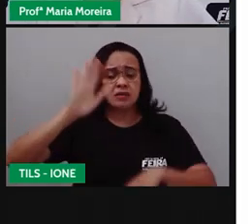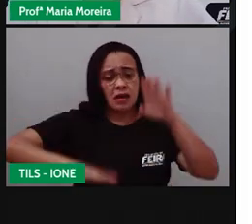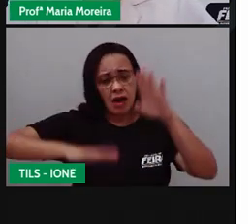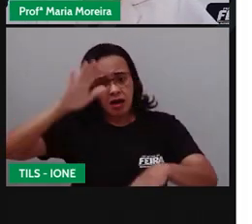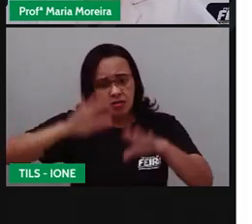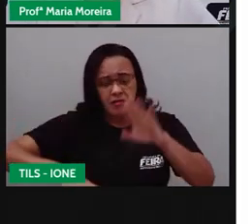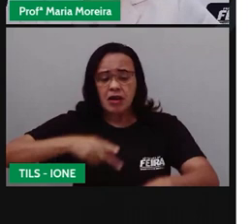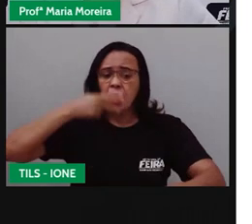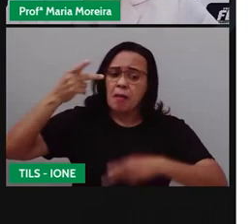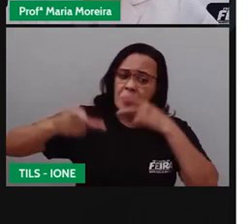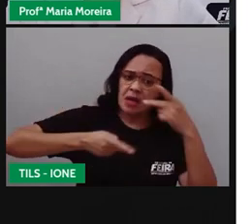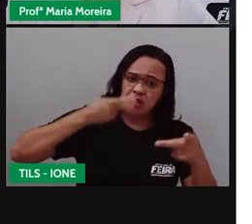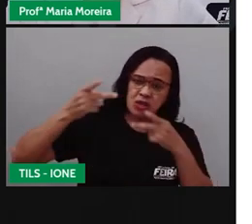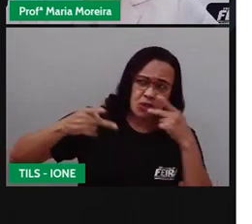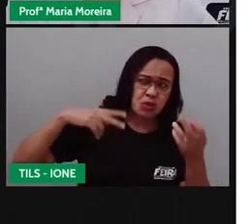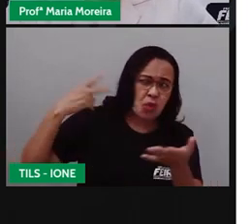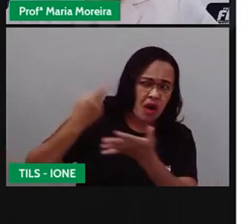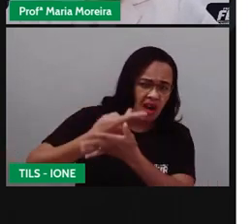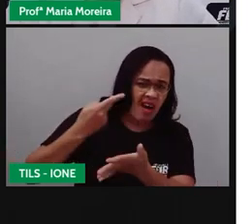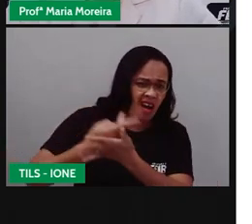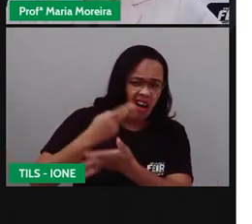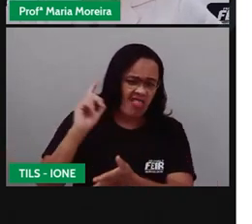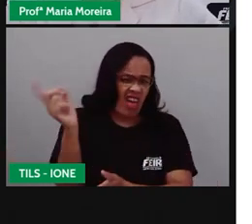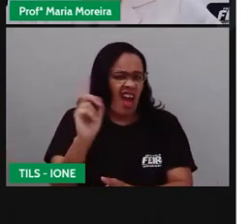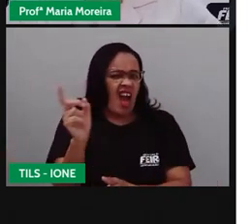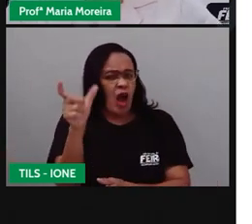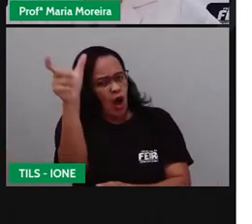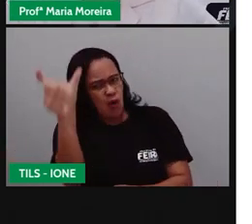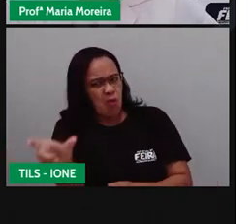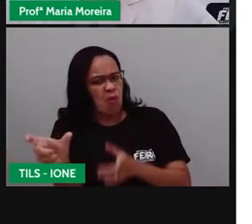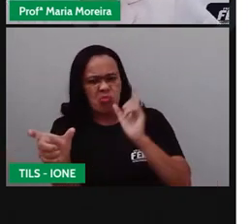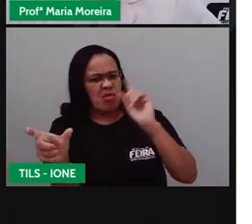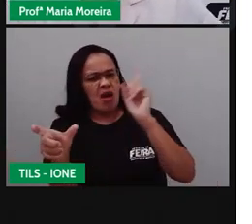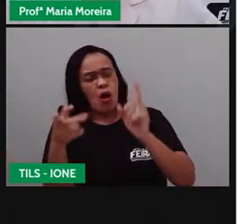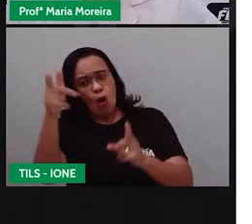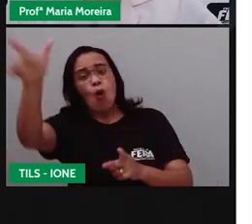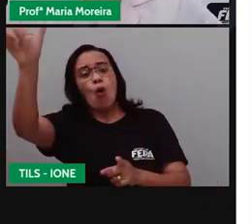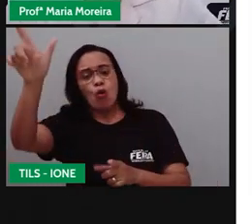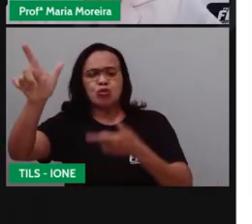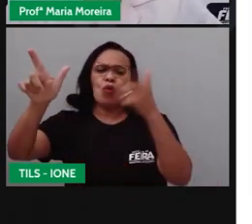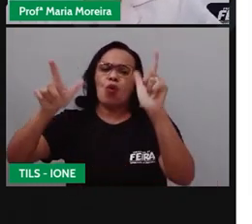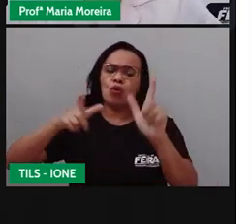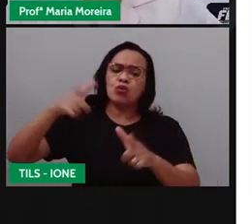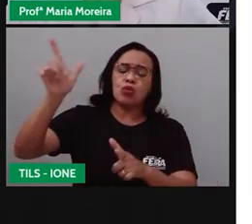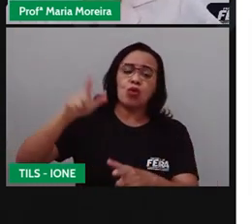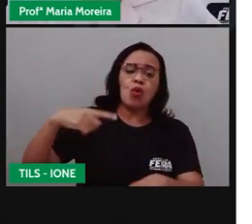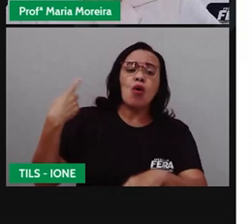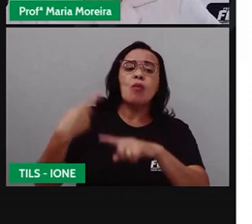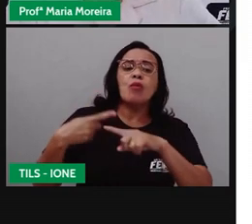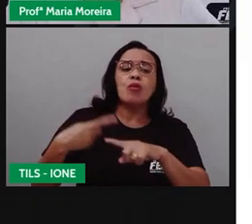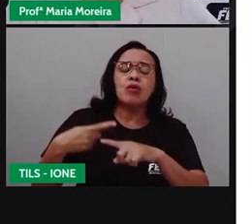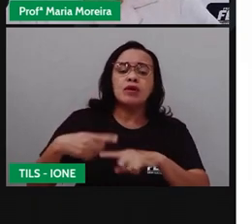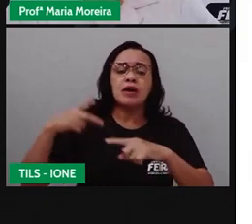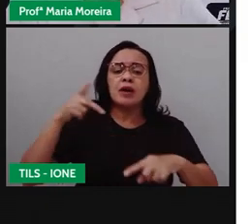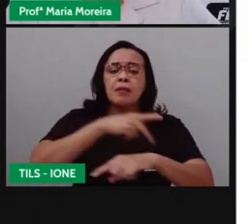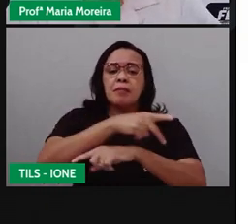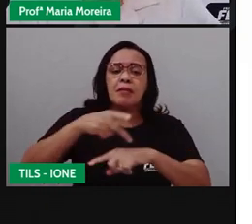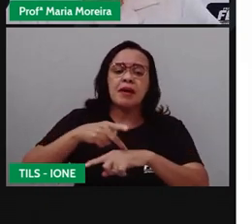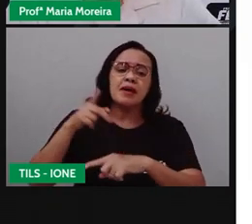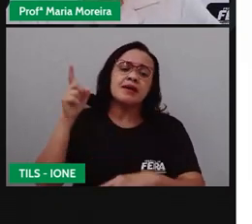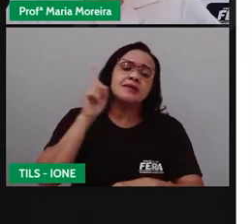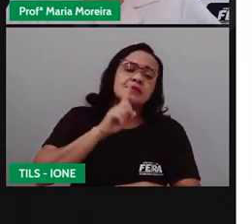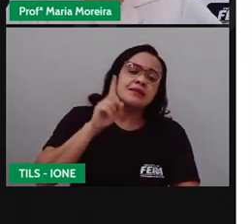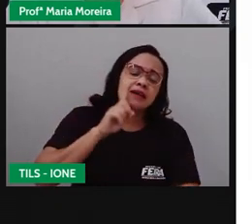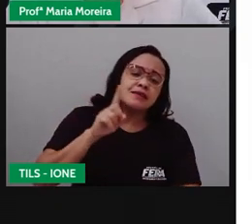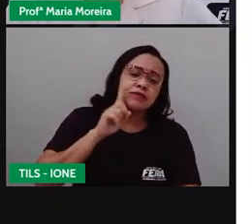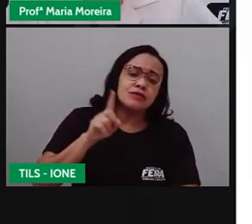dezembro de 1903, os irmãos Wickert, nos Estados Unidos, conseguiram saltar. Mas saltar, gente, não é